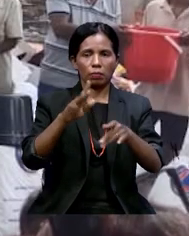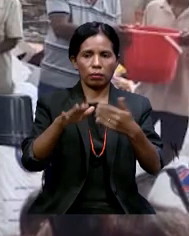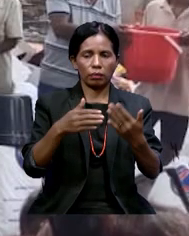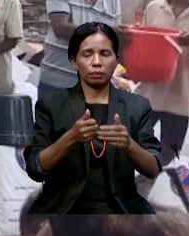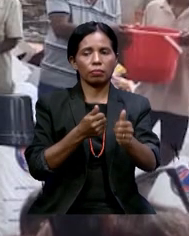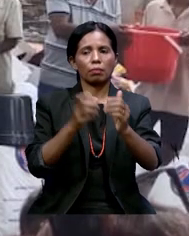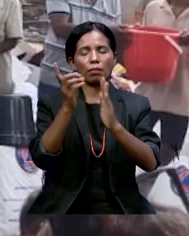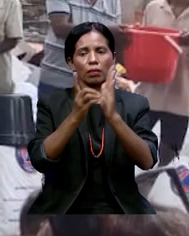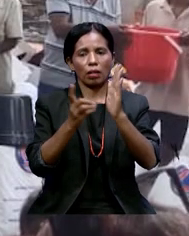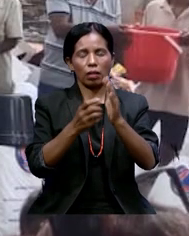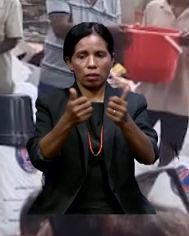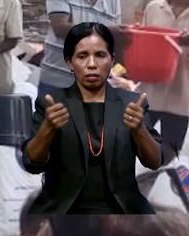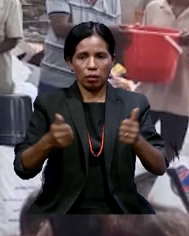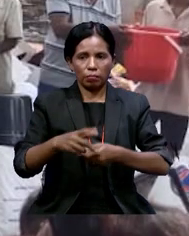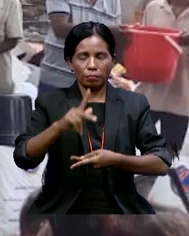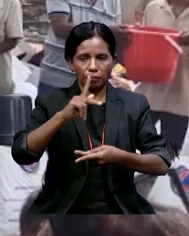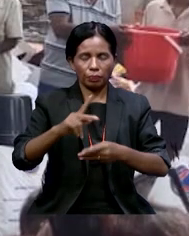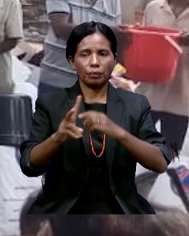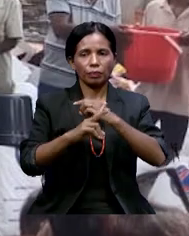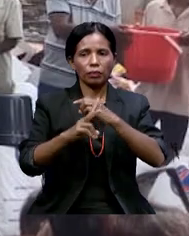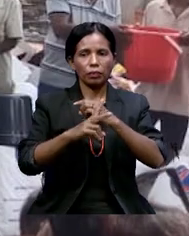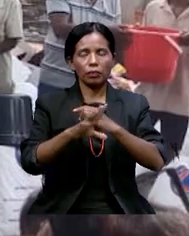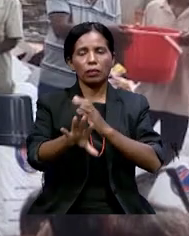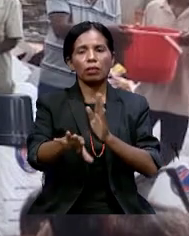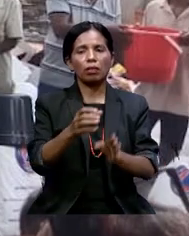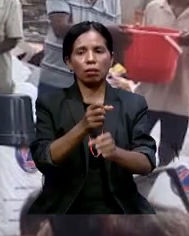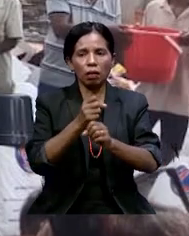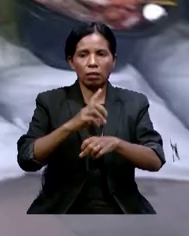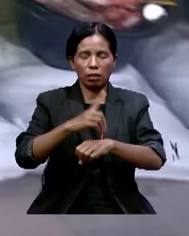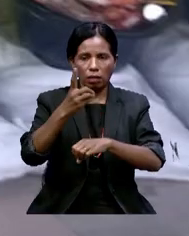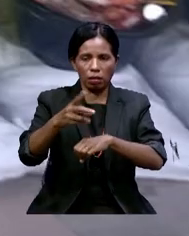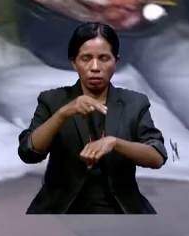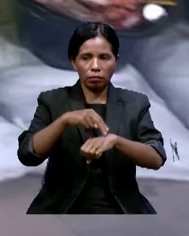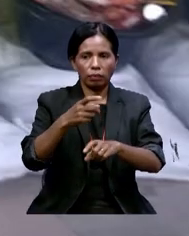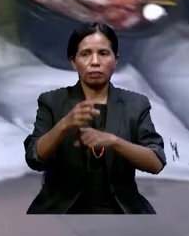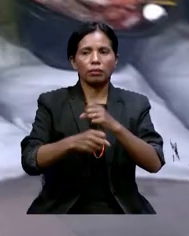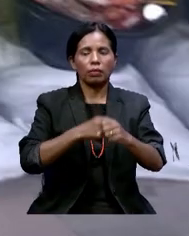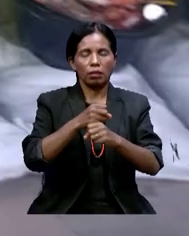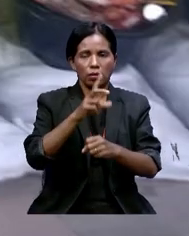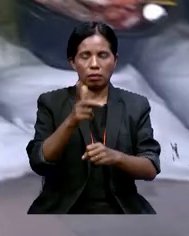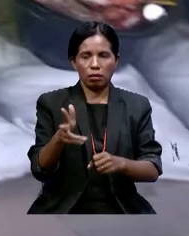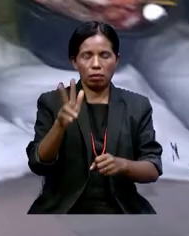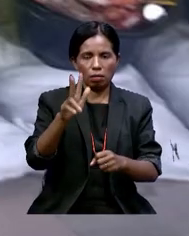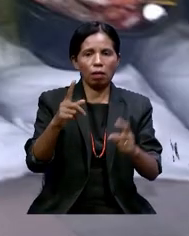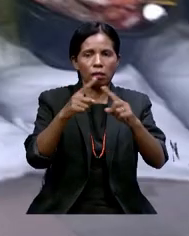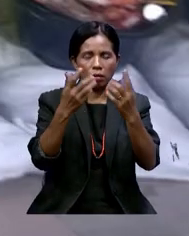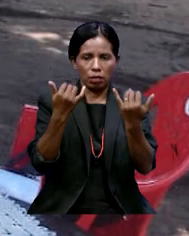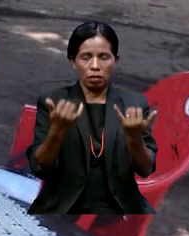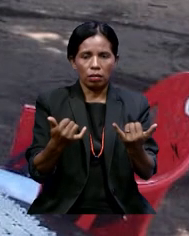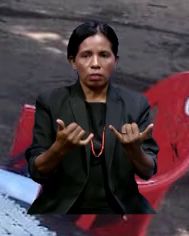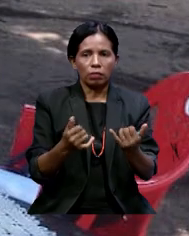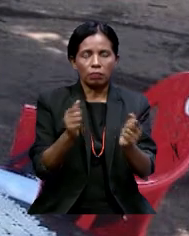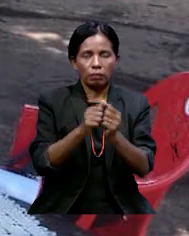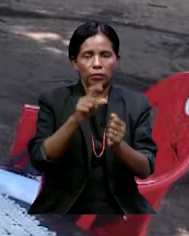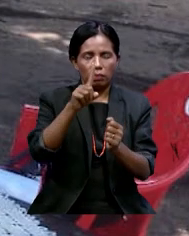irdaru susi autoridade proteção civil vítima nebe afetado si desastre naturais ha hu si tinang riroron resintolu to agora hamutu